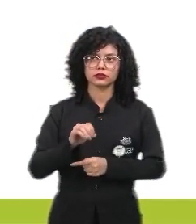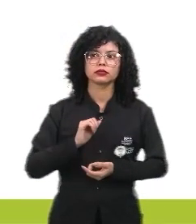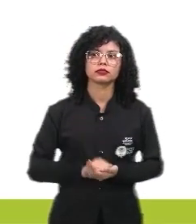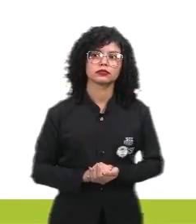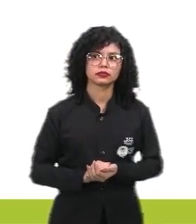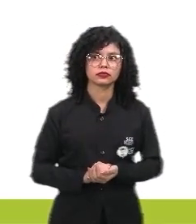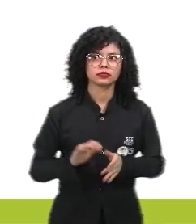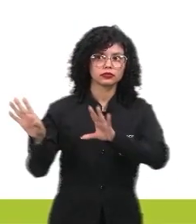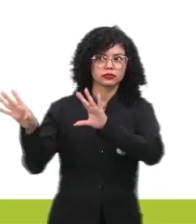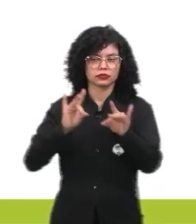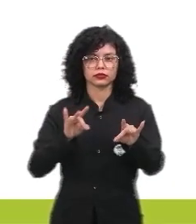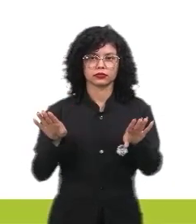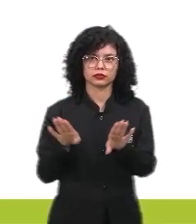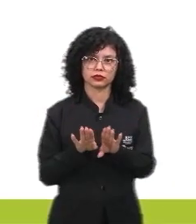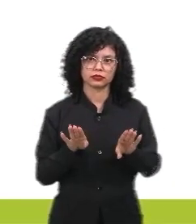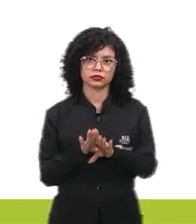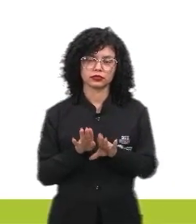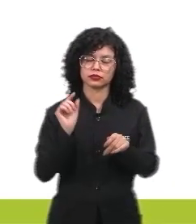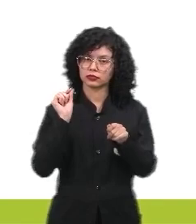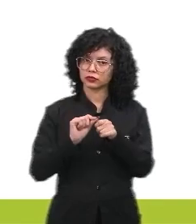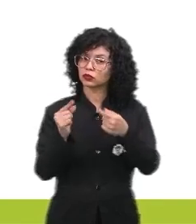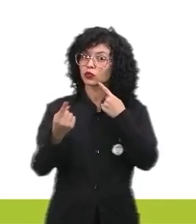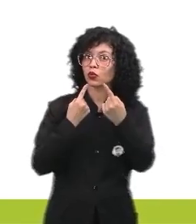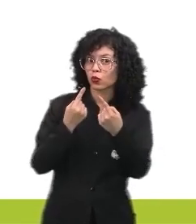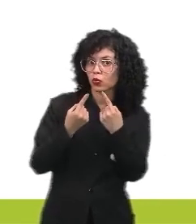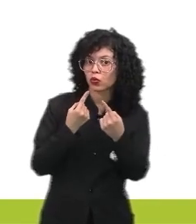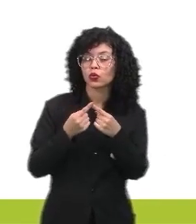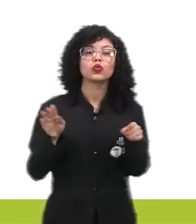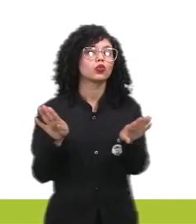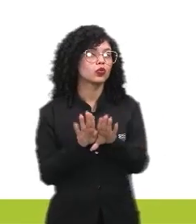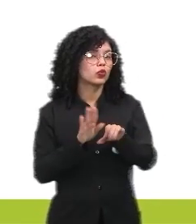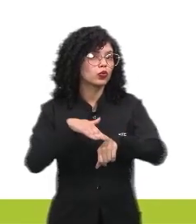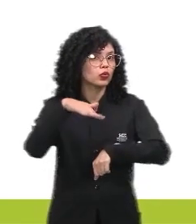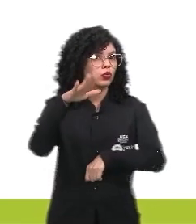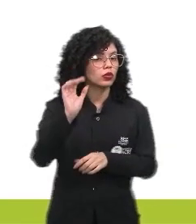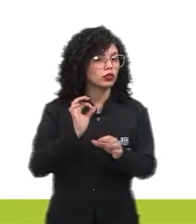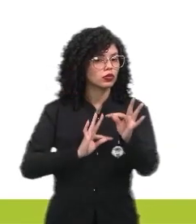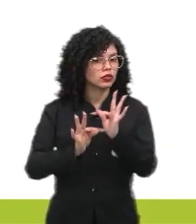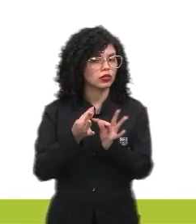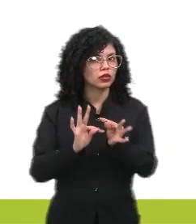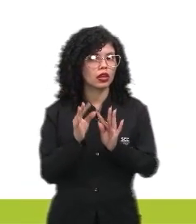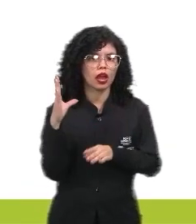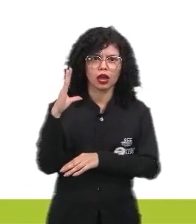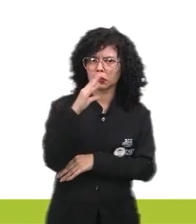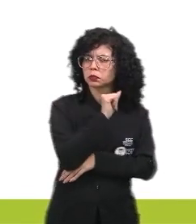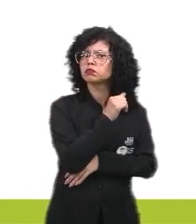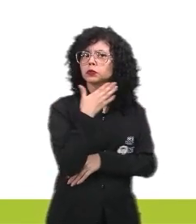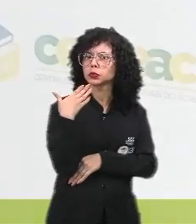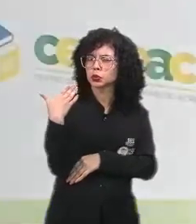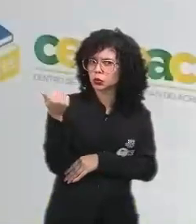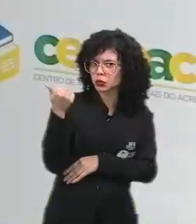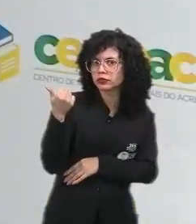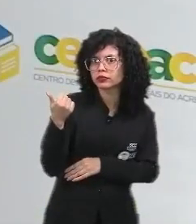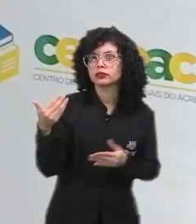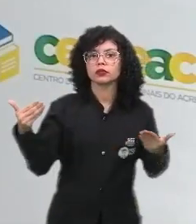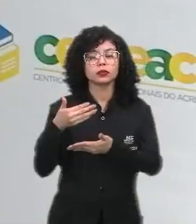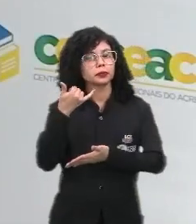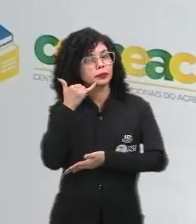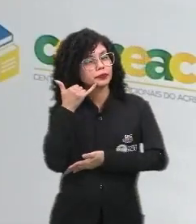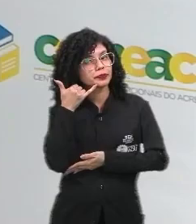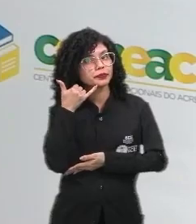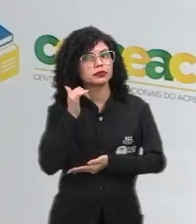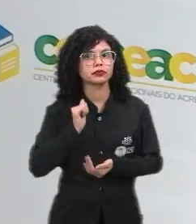trazer também formas de comunicação mais tecnológicas, mais avançadas, agora com o